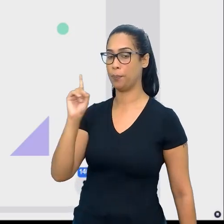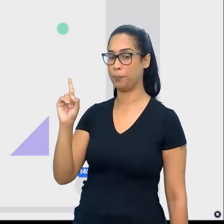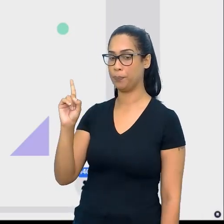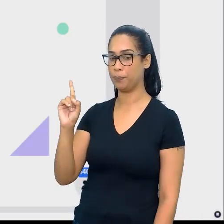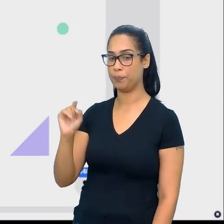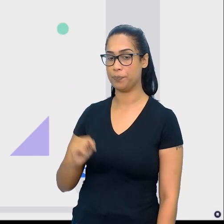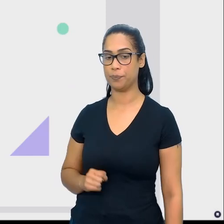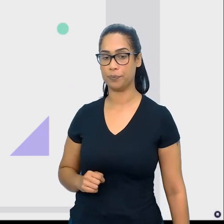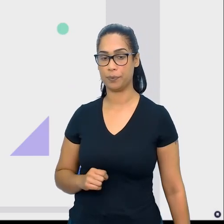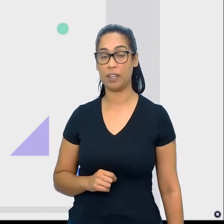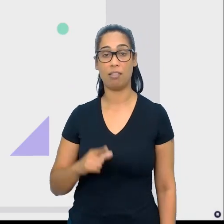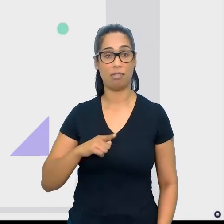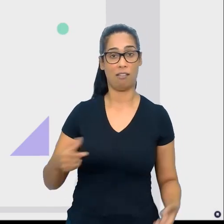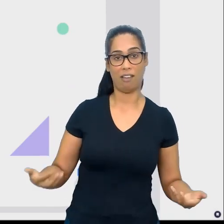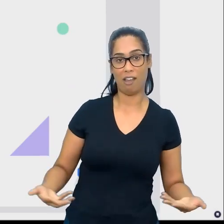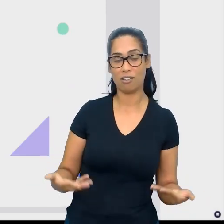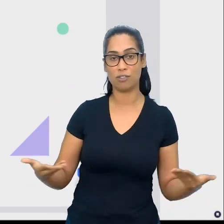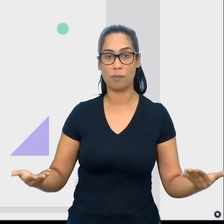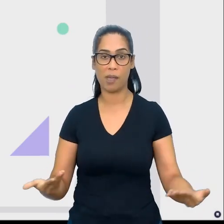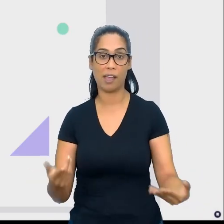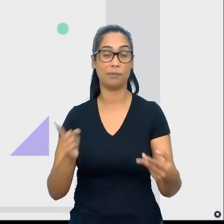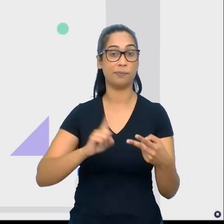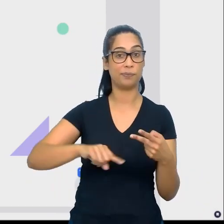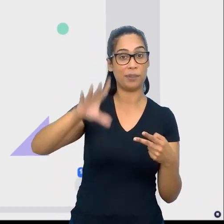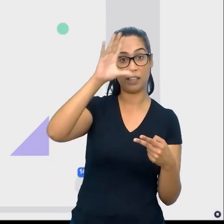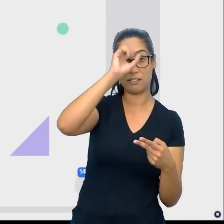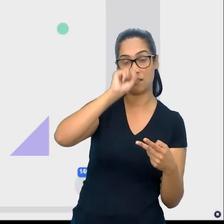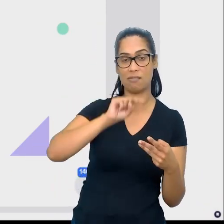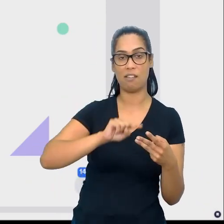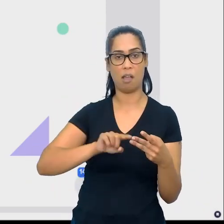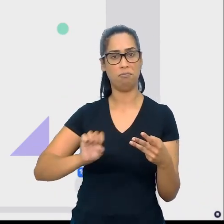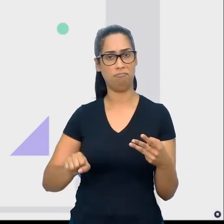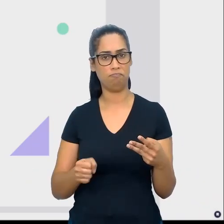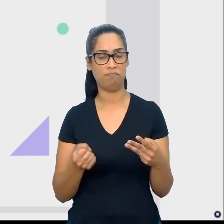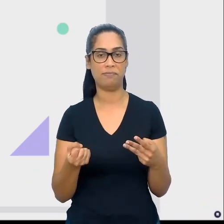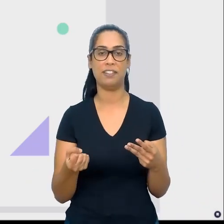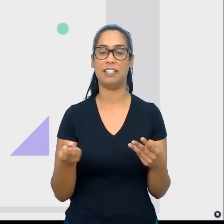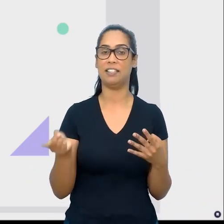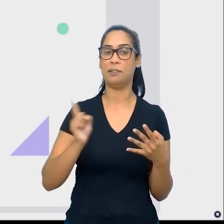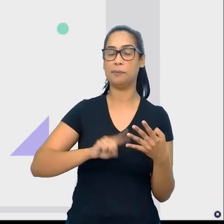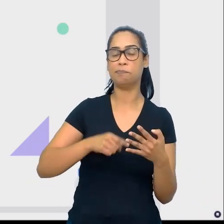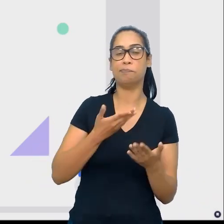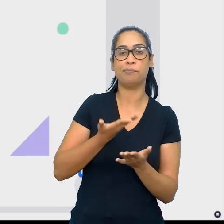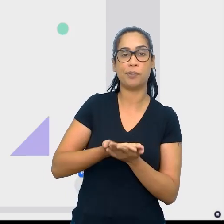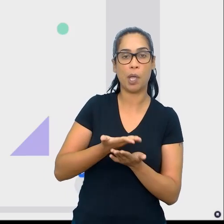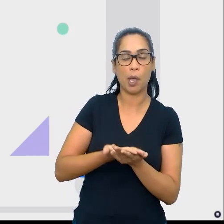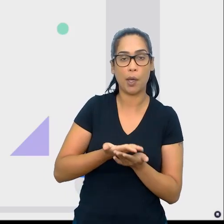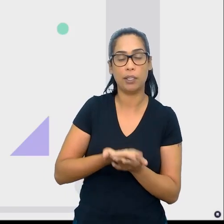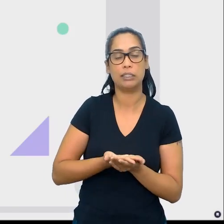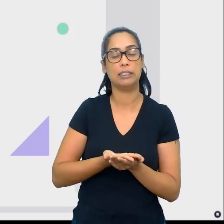engajamento aprendizado dedicação estudo